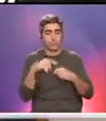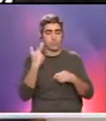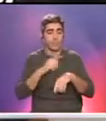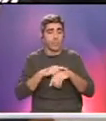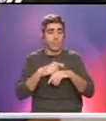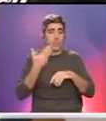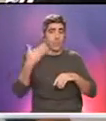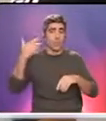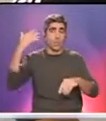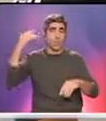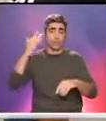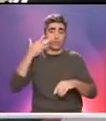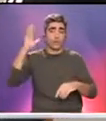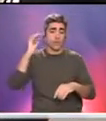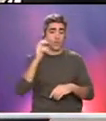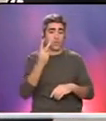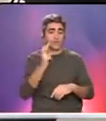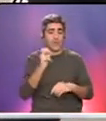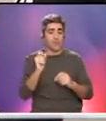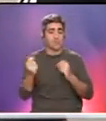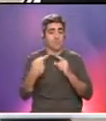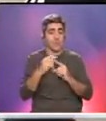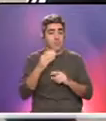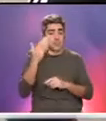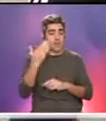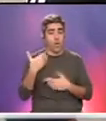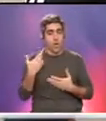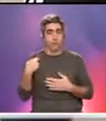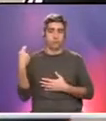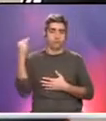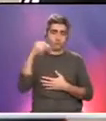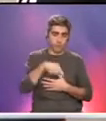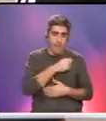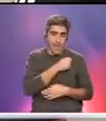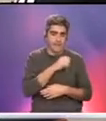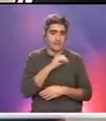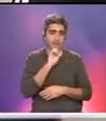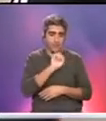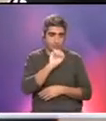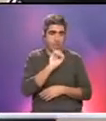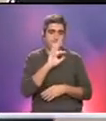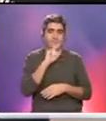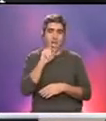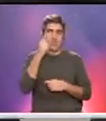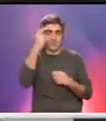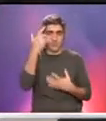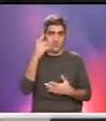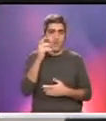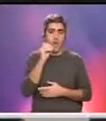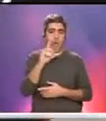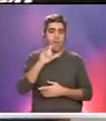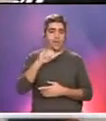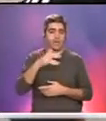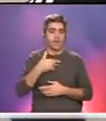entretanto passa tempo, passaram 2 anos. Eu vim cá de propósito, fui à sua casa, falei com a sua mãe Olindina, que ficou espantada por me